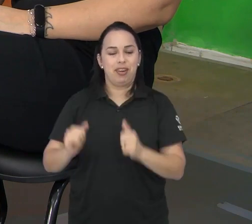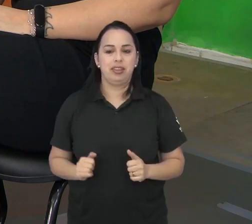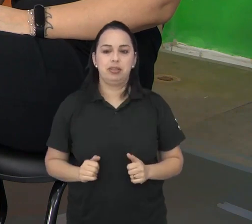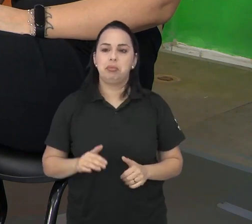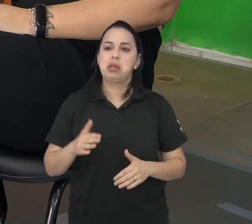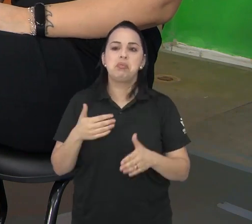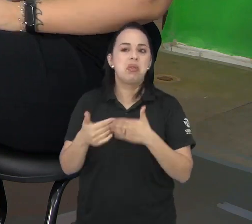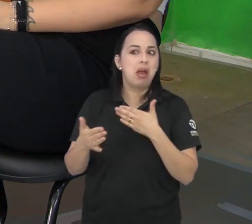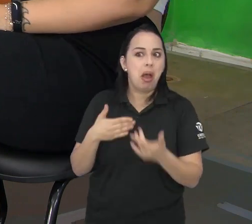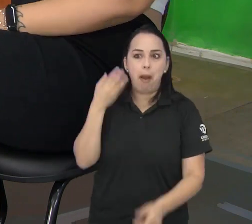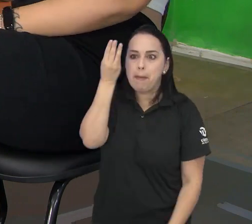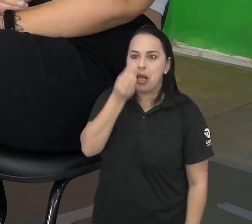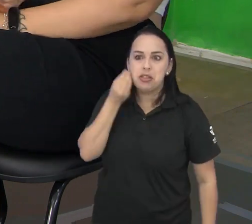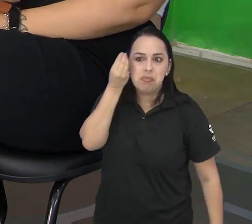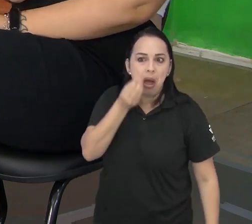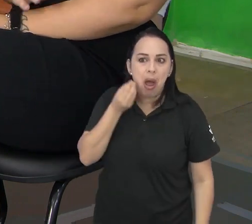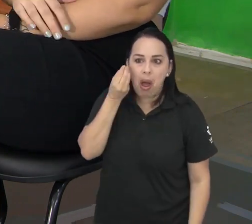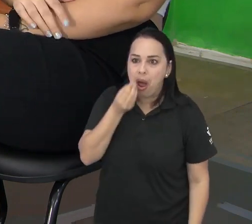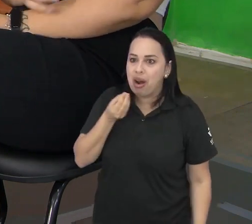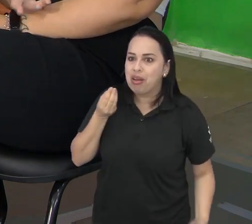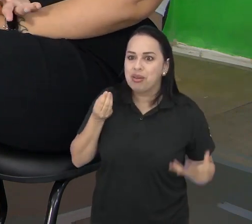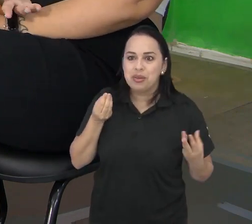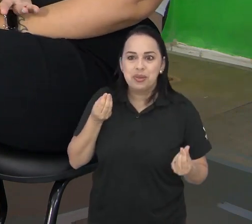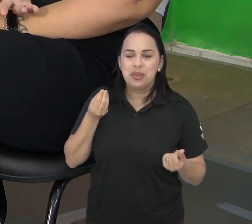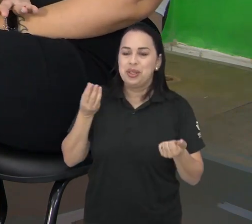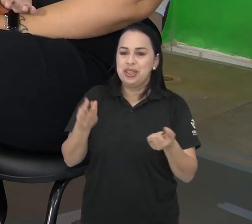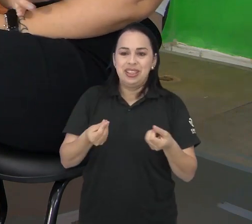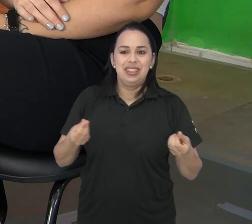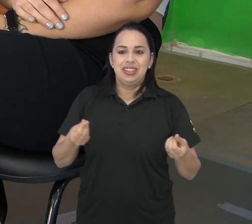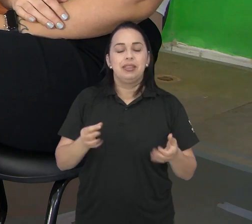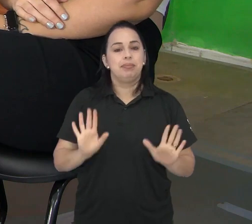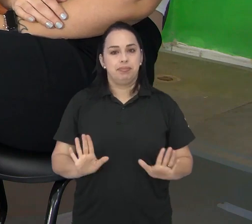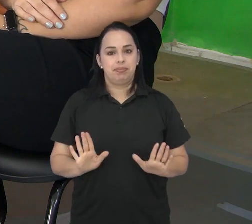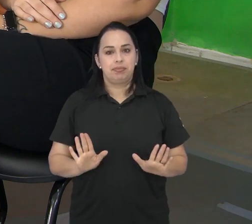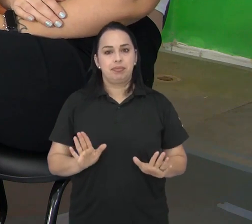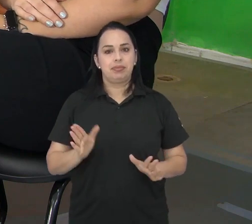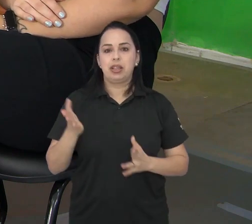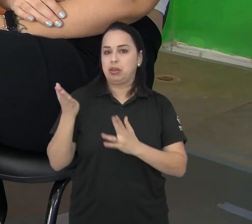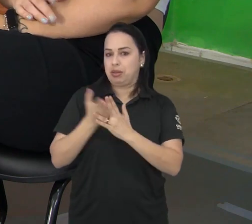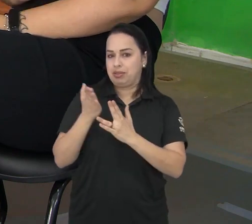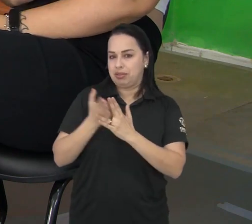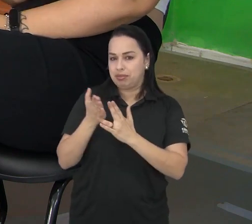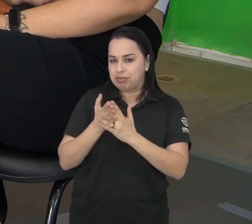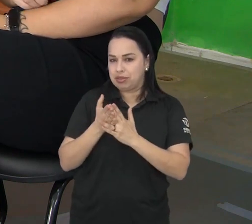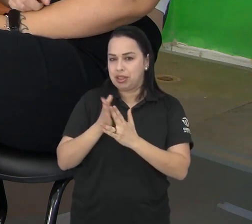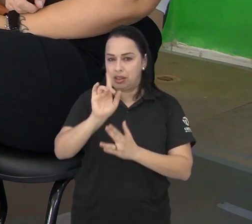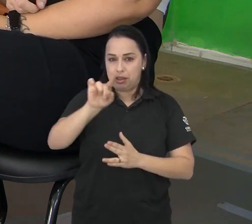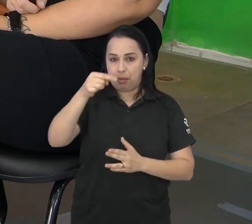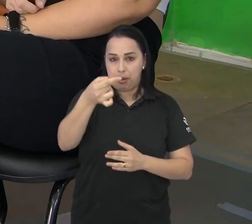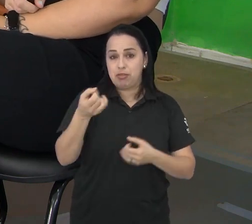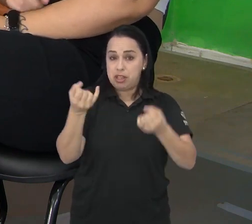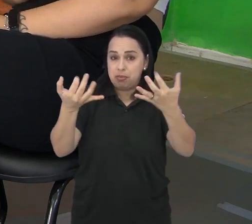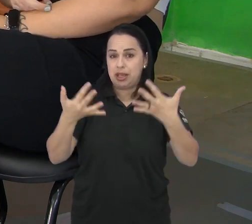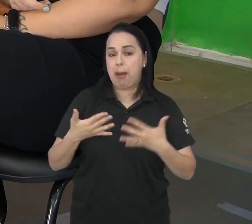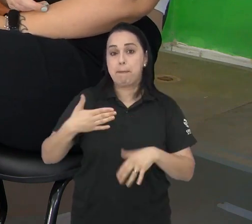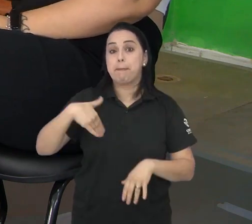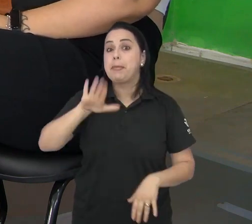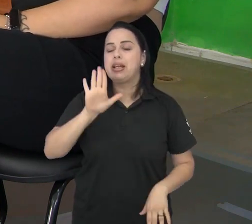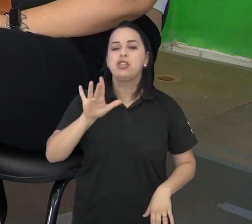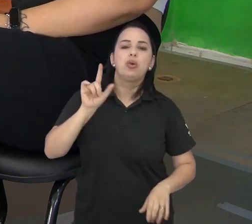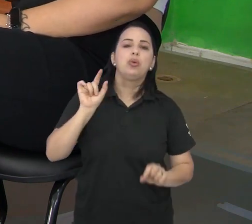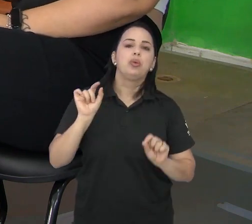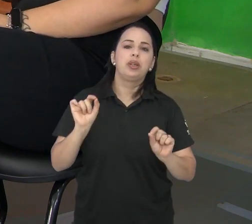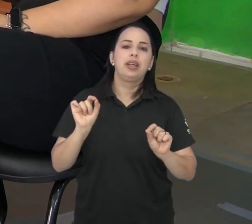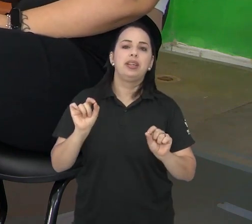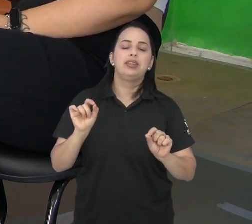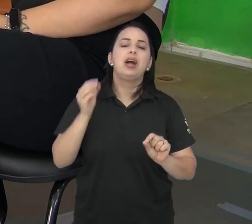isso. Mas independente do país, pô, que experiência, né? Com certeza. Ó, a gente vai dar um tempo na conversa, no próximo bloco a gente vai